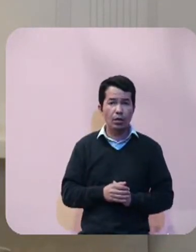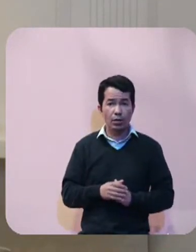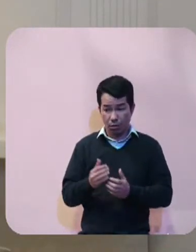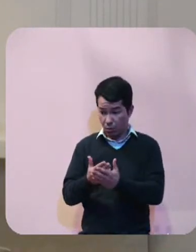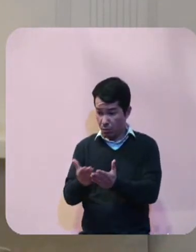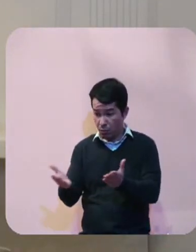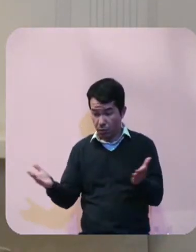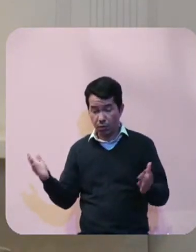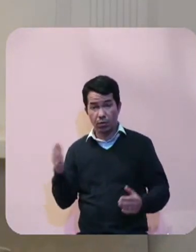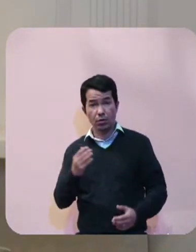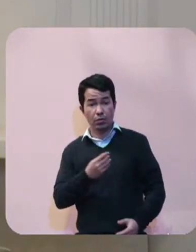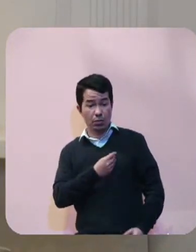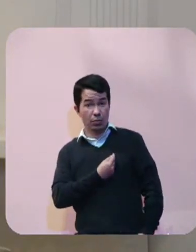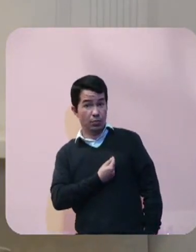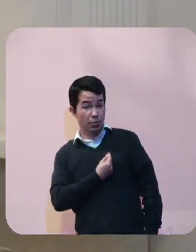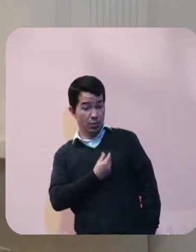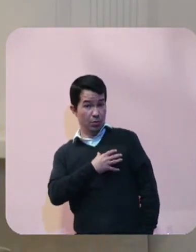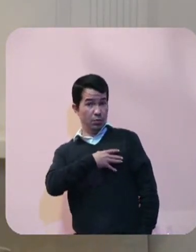plena consciência?